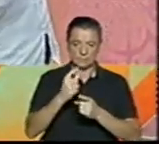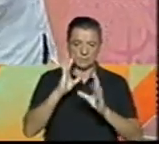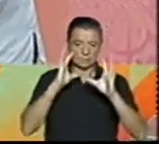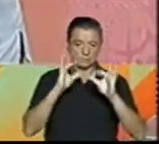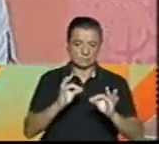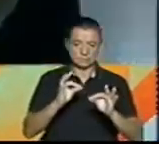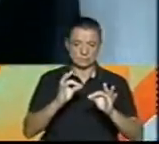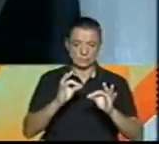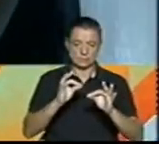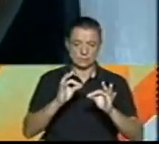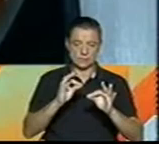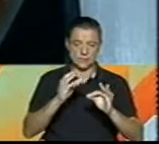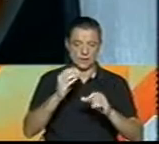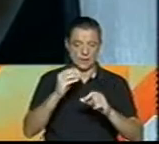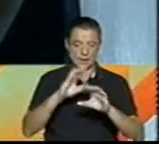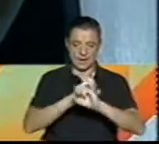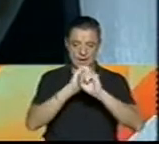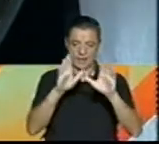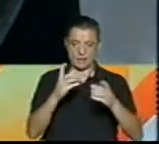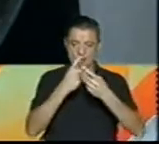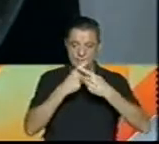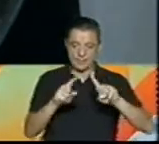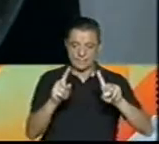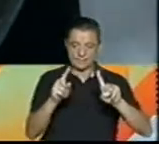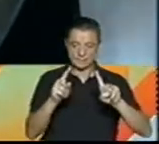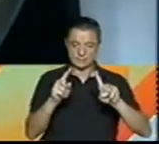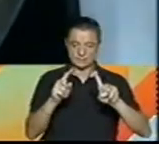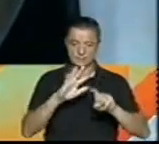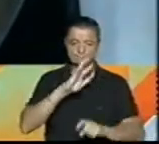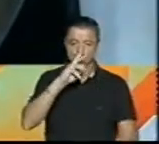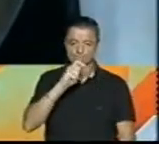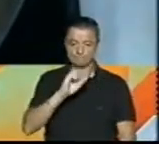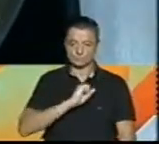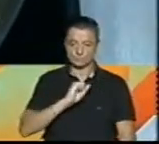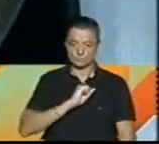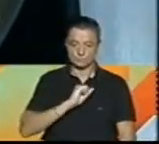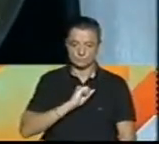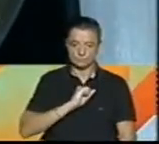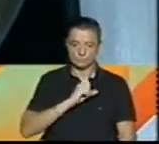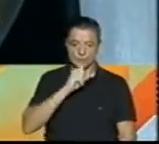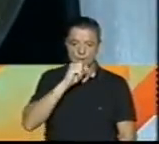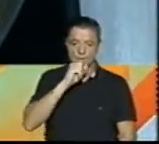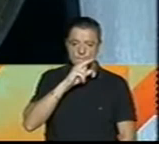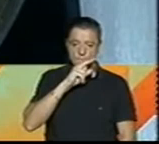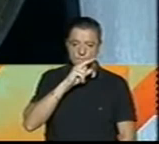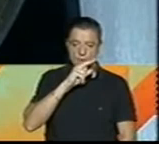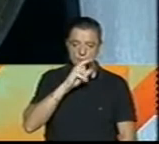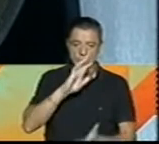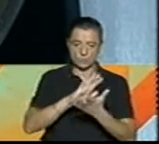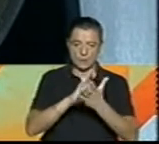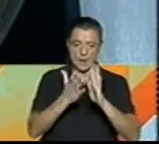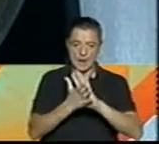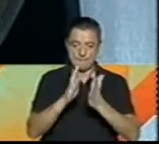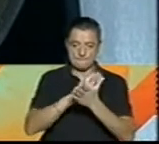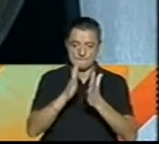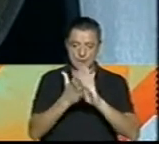corretamente, como gente grande, não é? Claro. E diferente, de facto, que a minha mãe cortava e as nossas avós cortam muito com a mão, não têm este